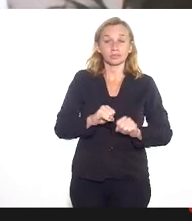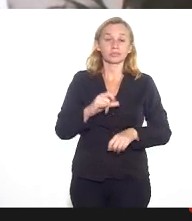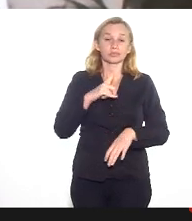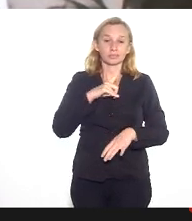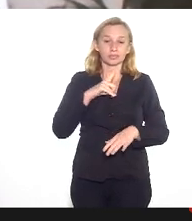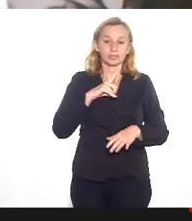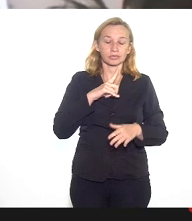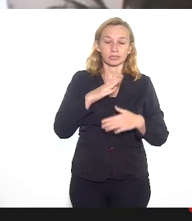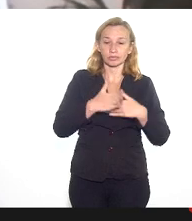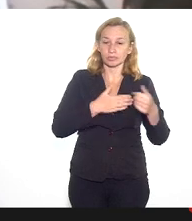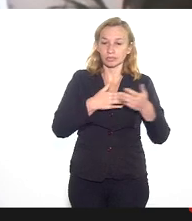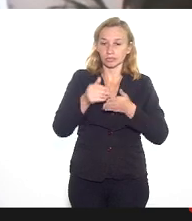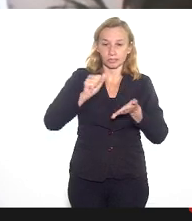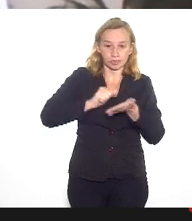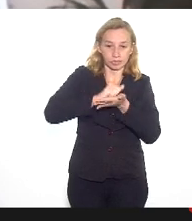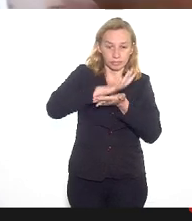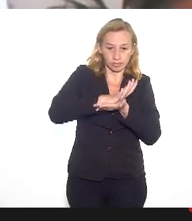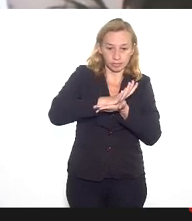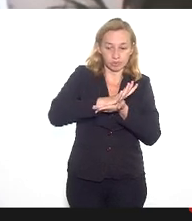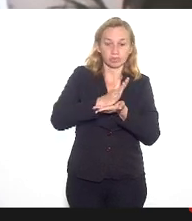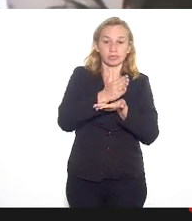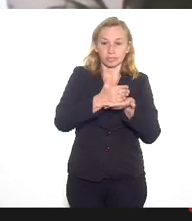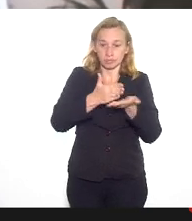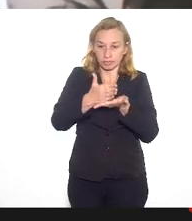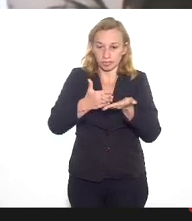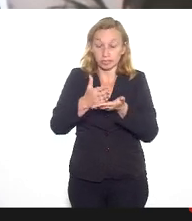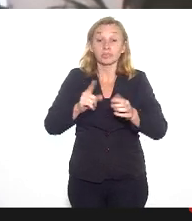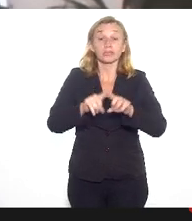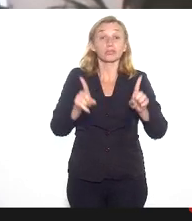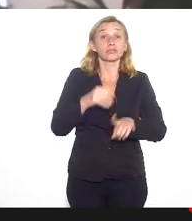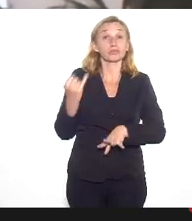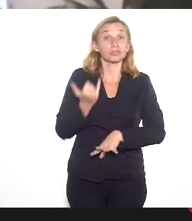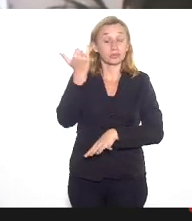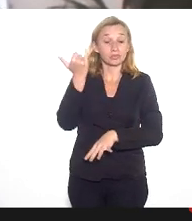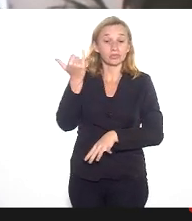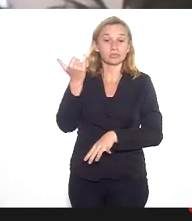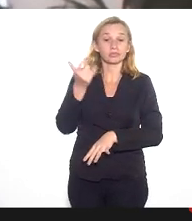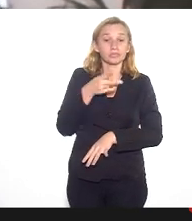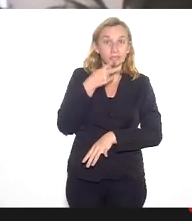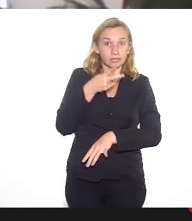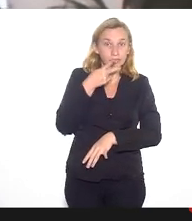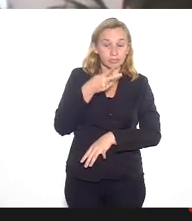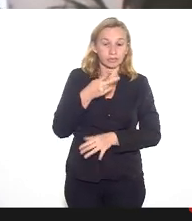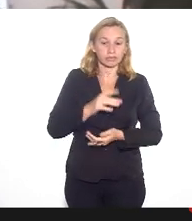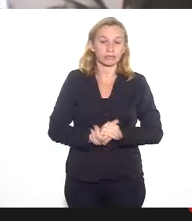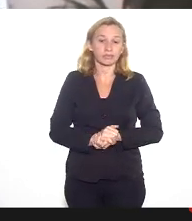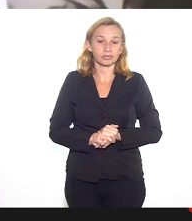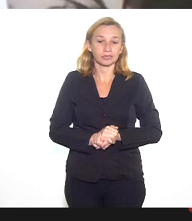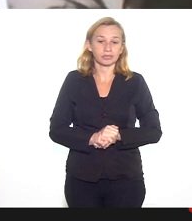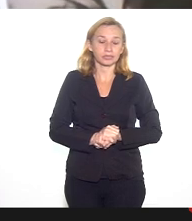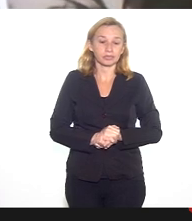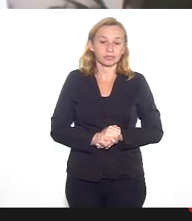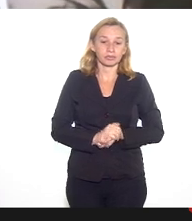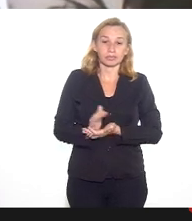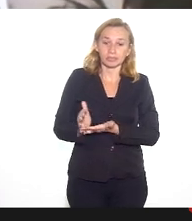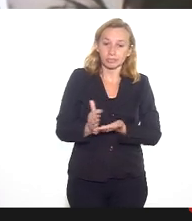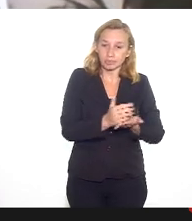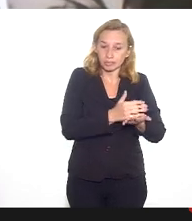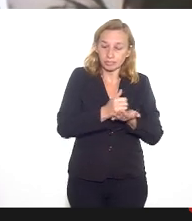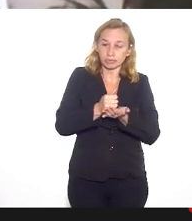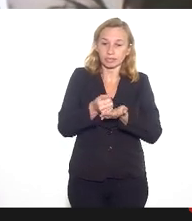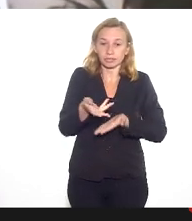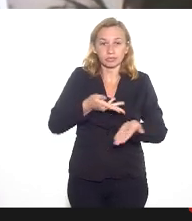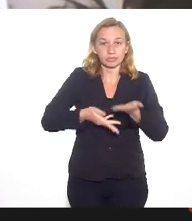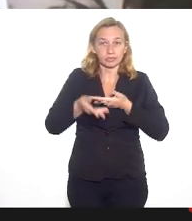qualquer penalidade, ela será partilhada, mas é importante mencionar que a apuração da